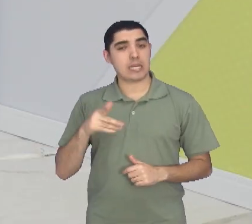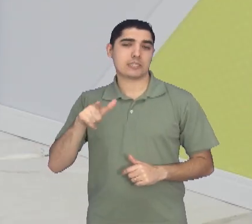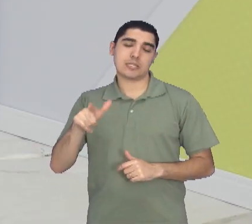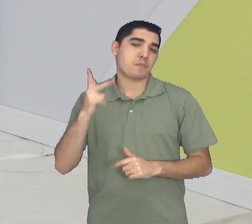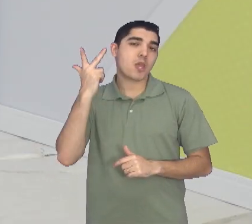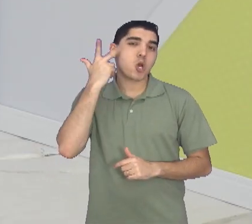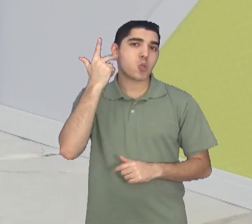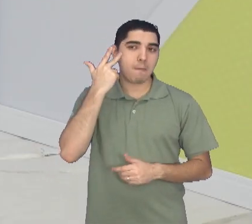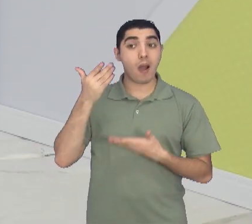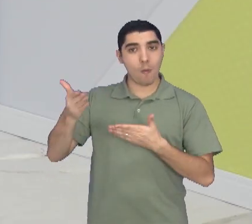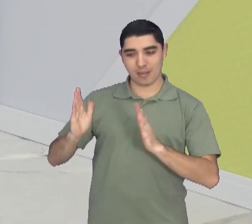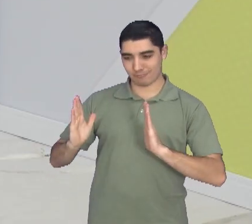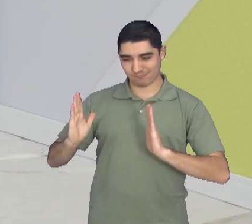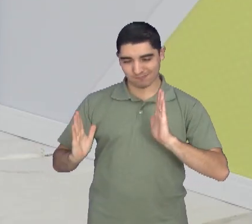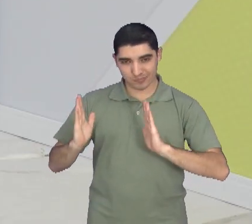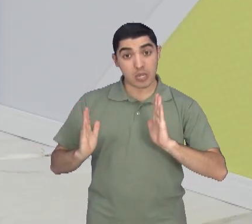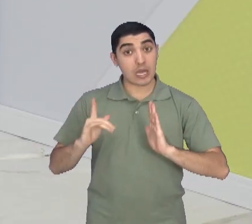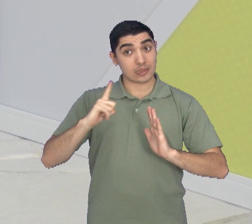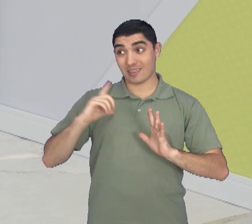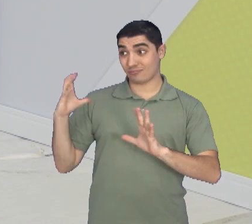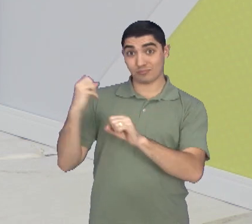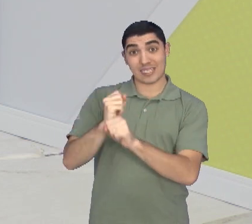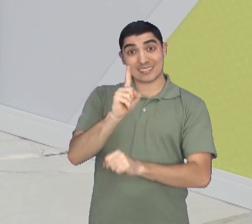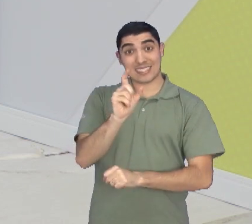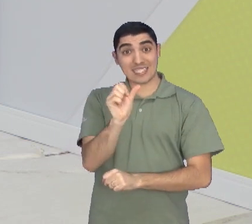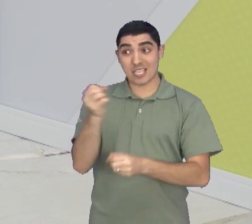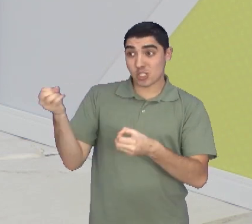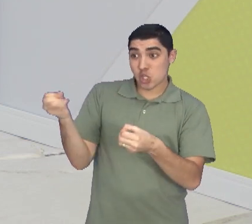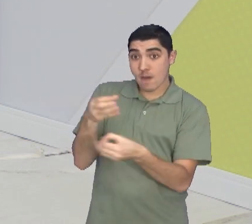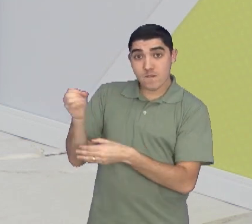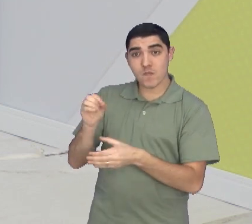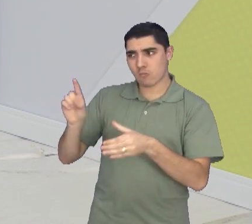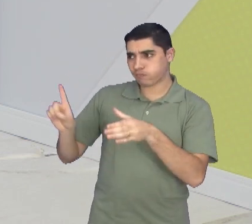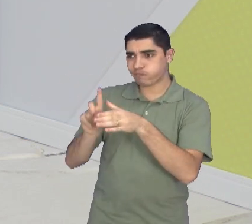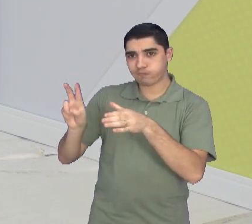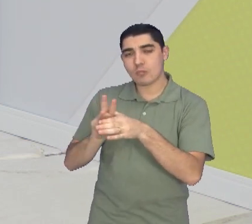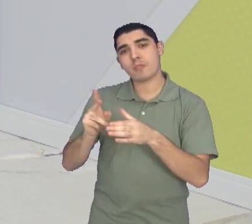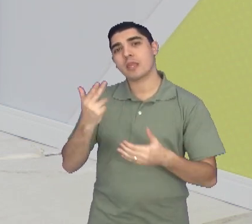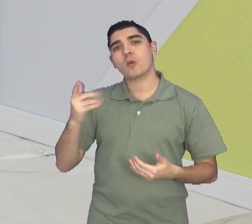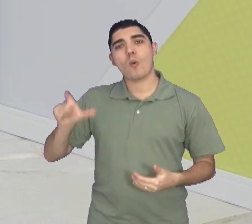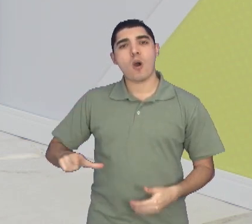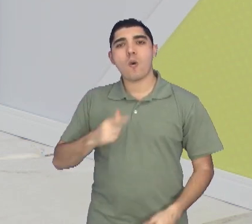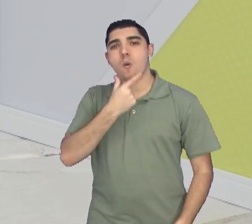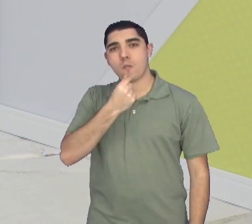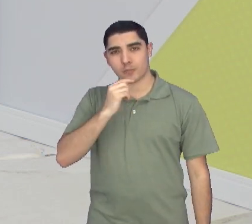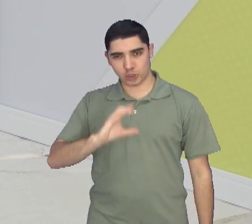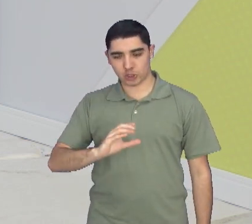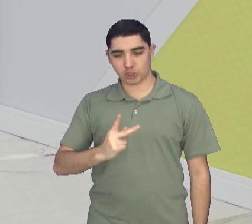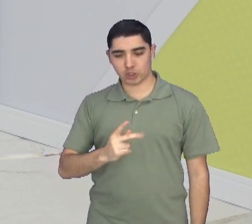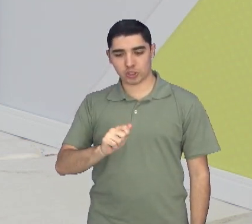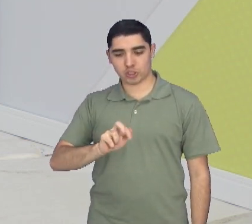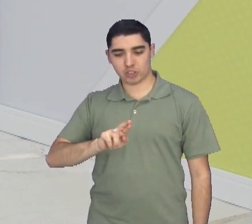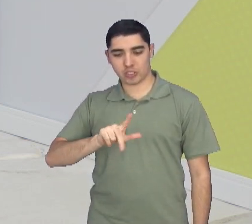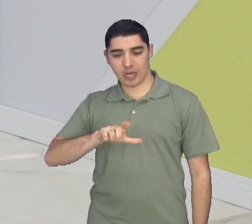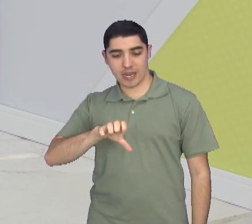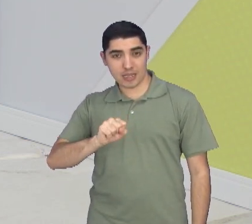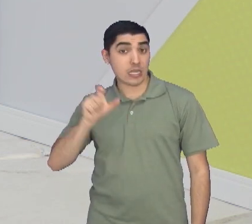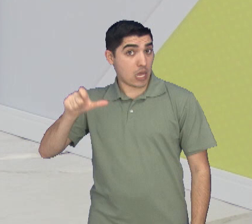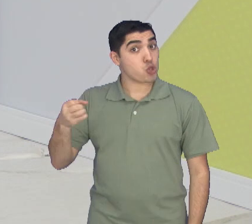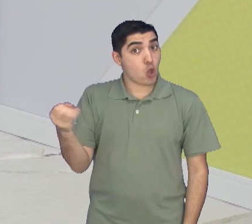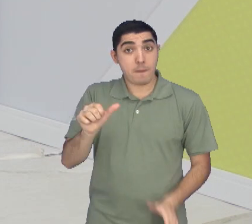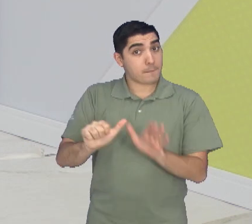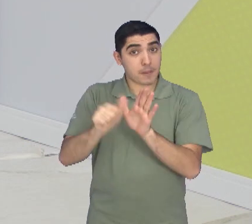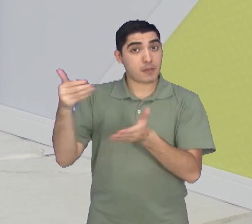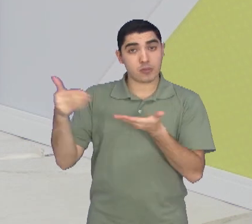período aí de entrosamento, 16 novos jogadores chegaram, algumas caras novas, como é o Charles, alguns já conhecidos, mas estão retornando depois de